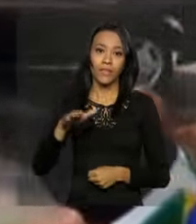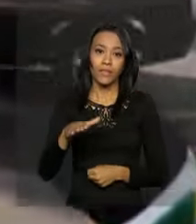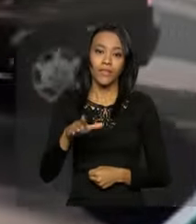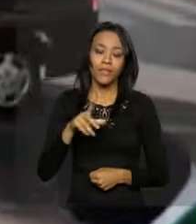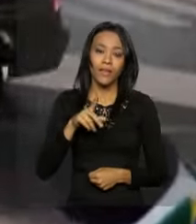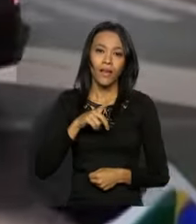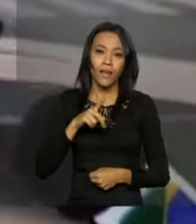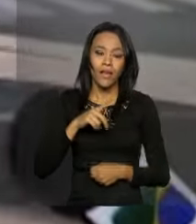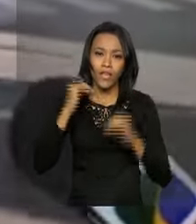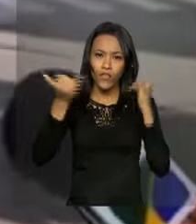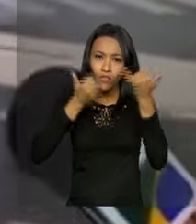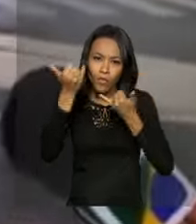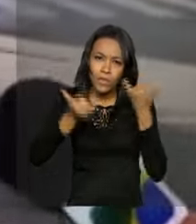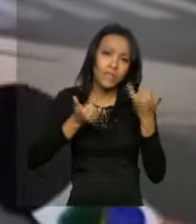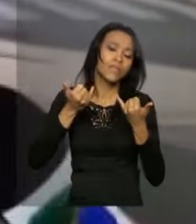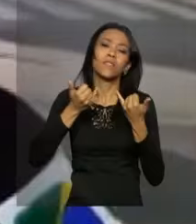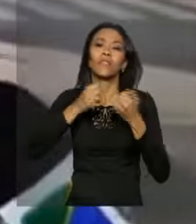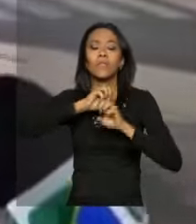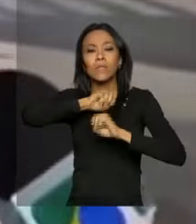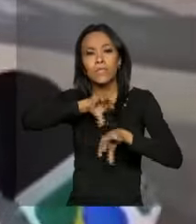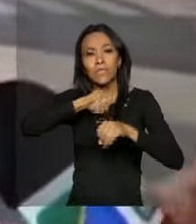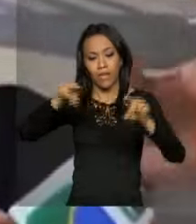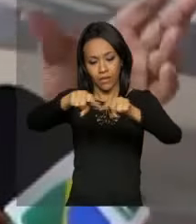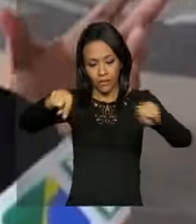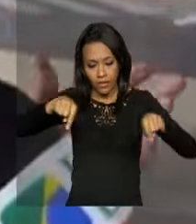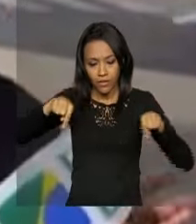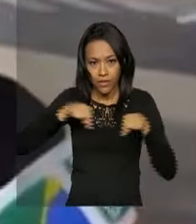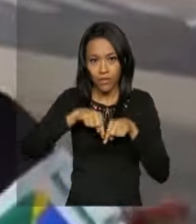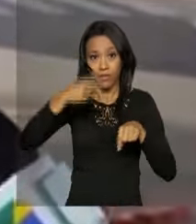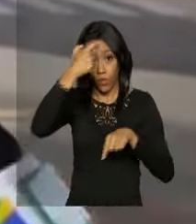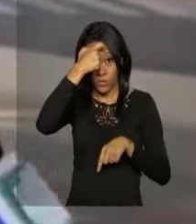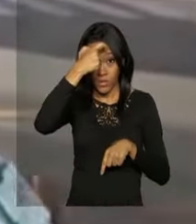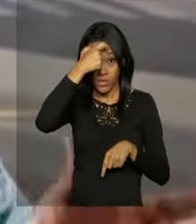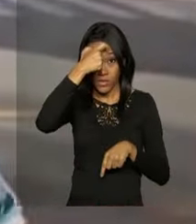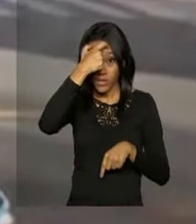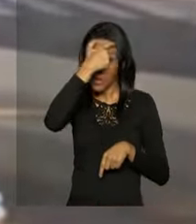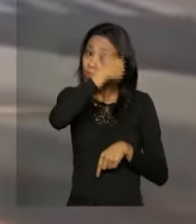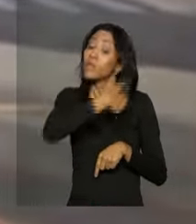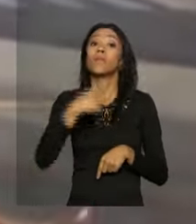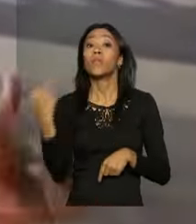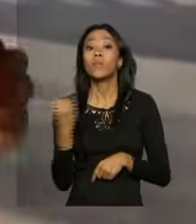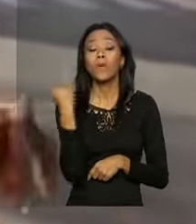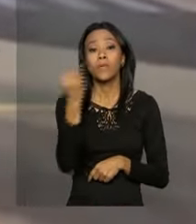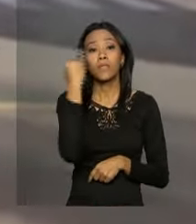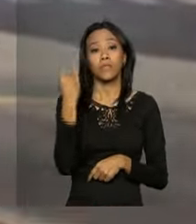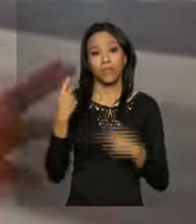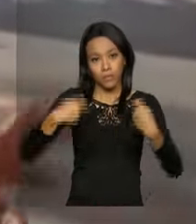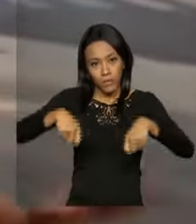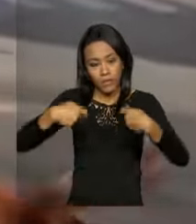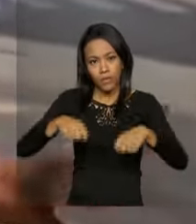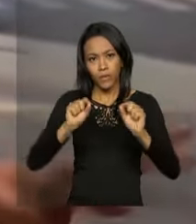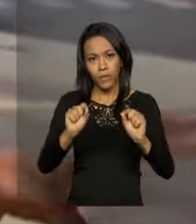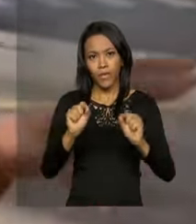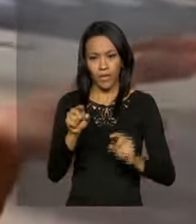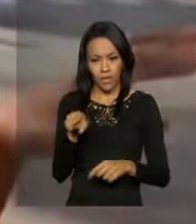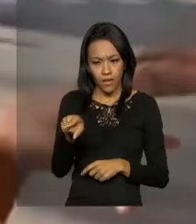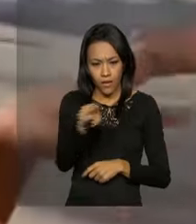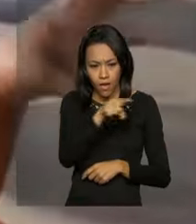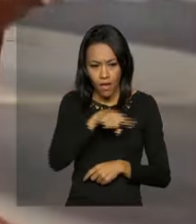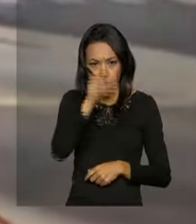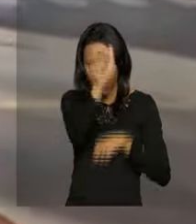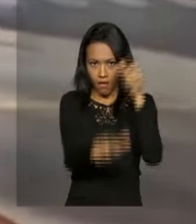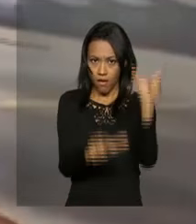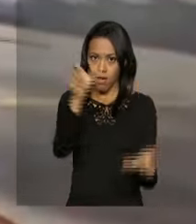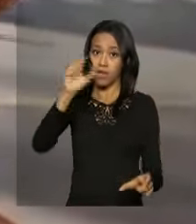momentos de informação em sala de aula, de conscientização da importância e necessidade que eles, enquanto